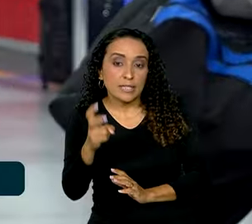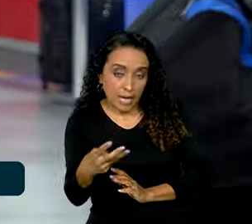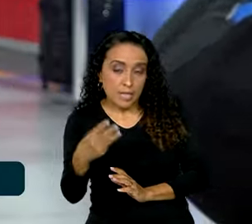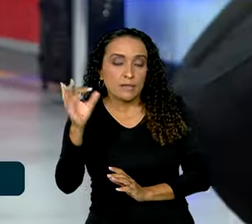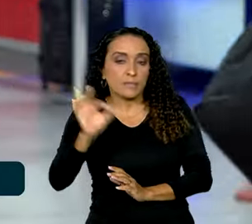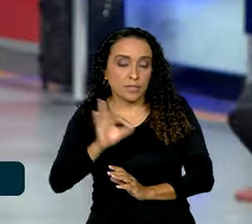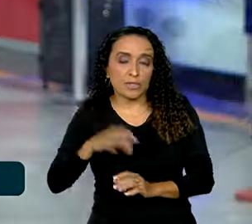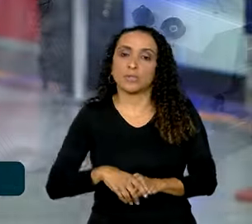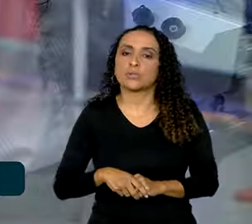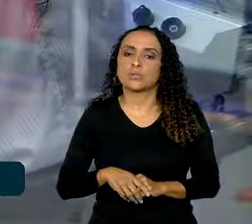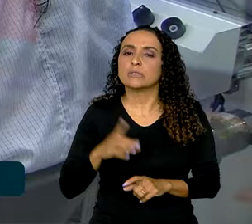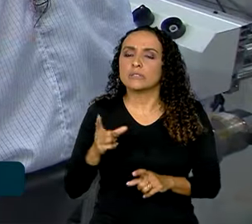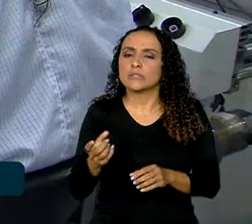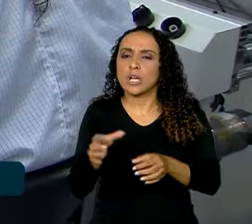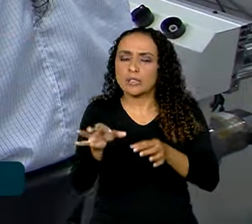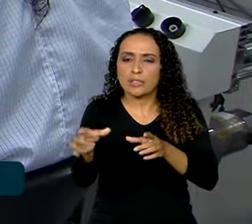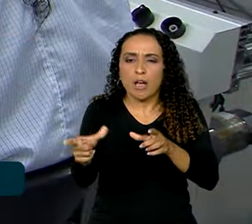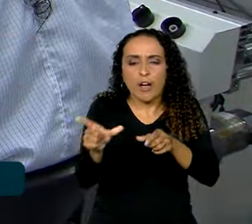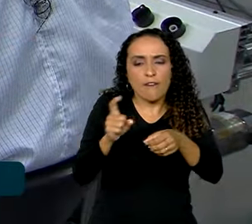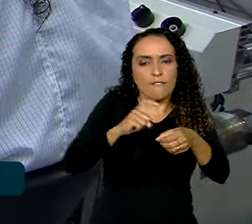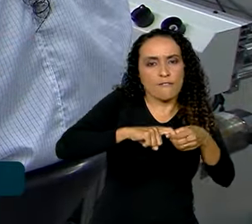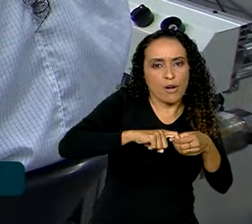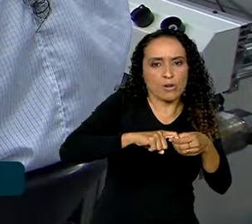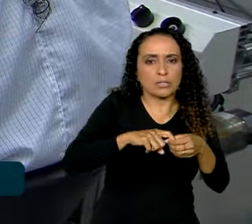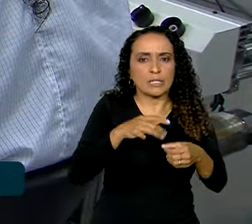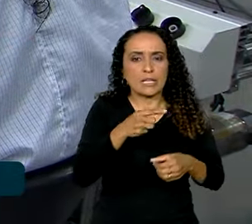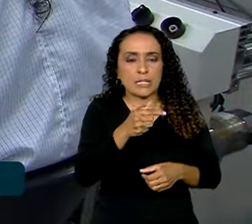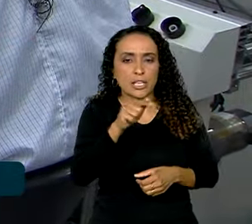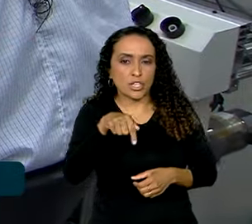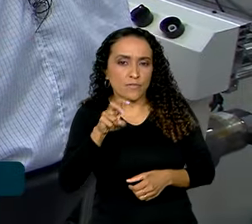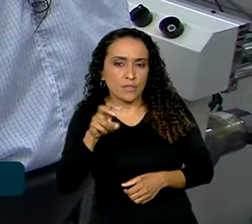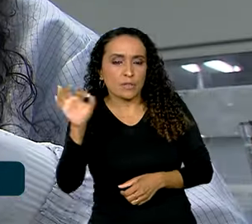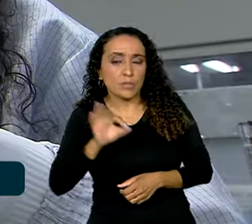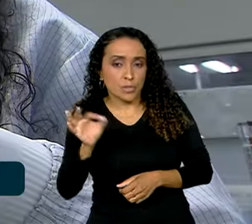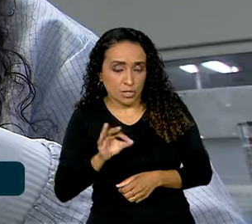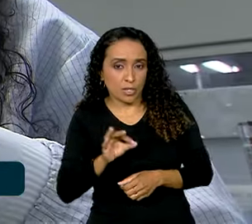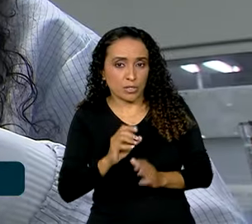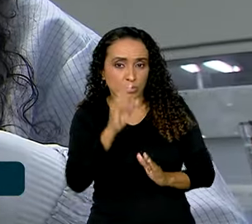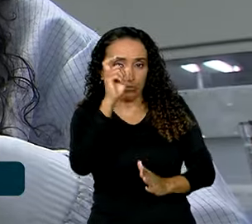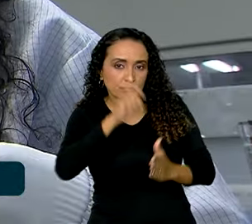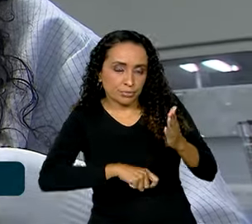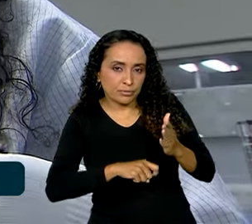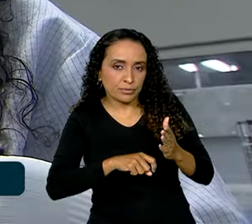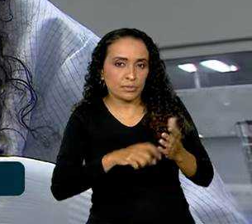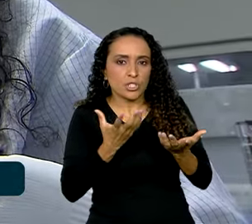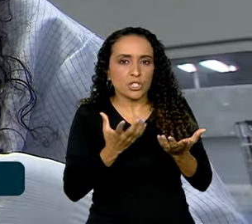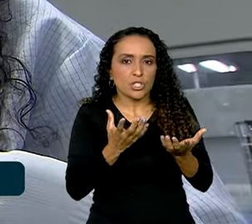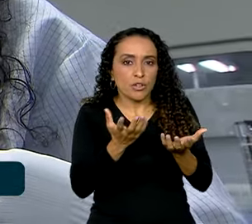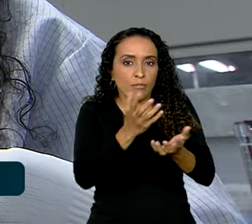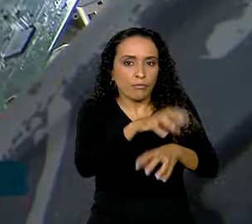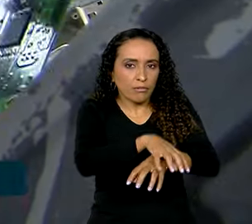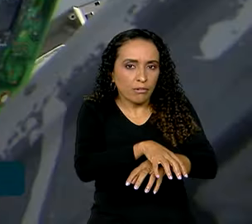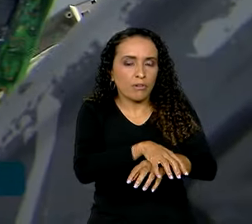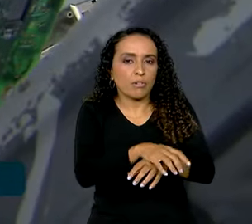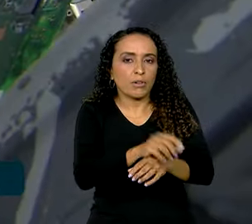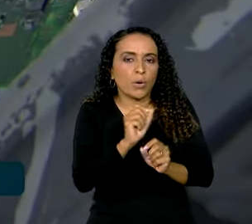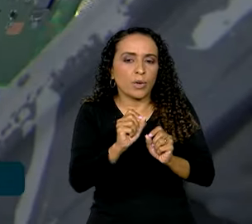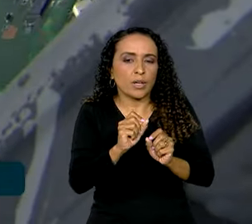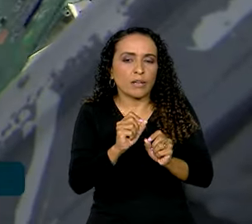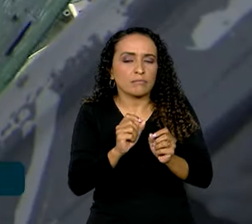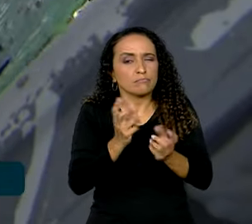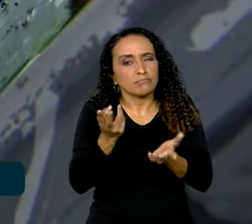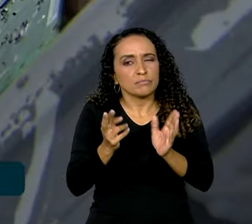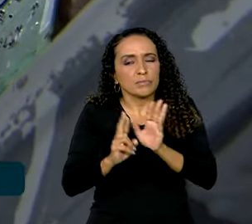4,3%. Esse recuo de 7,5% na taxa de desocupação representa quase